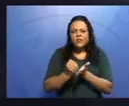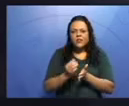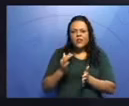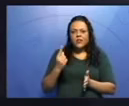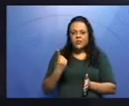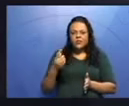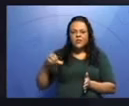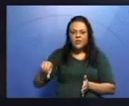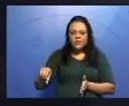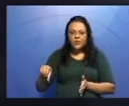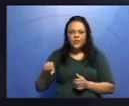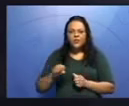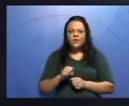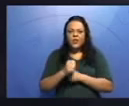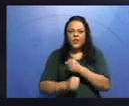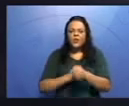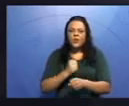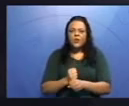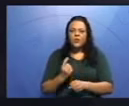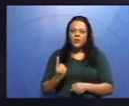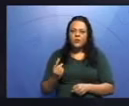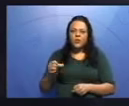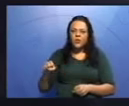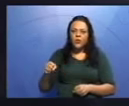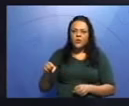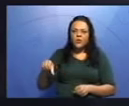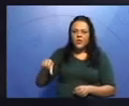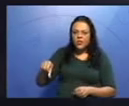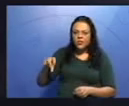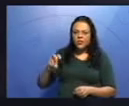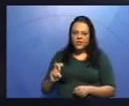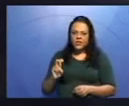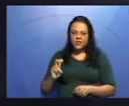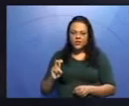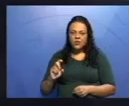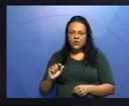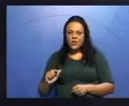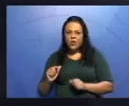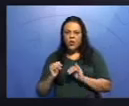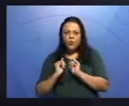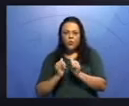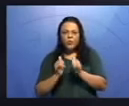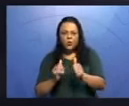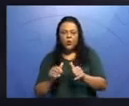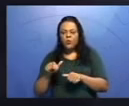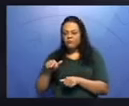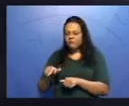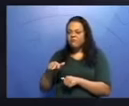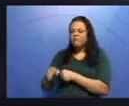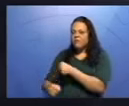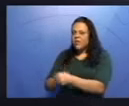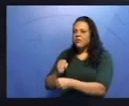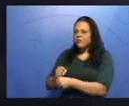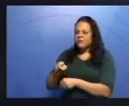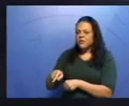1895. Quando ele foi escrito, nós não sabemos, mas a publicação dele foi nesse ano, ou seja,